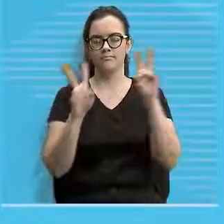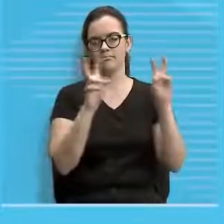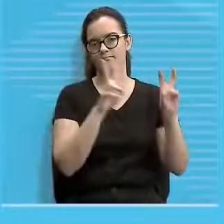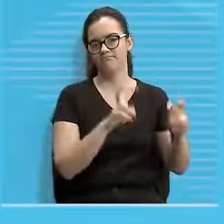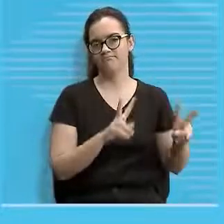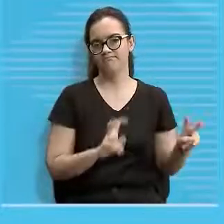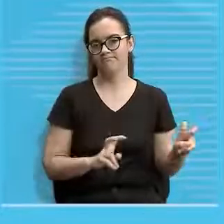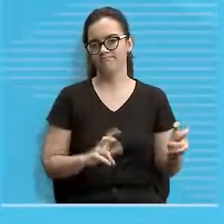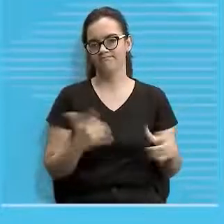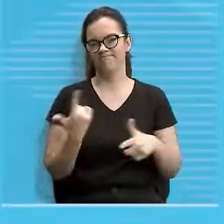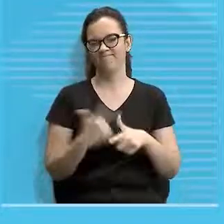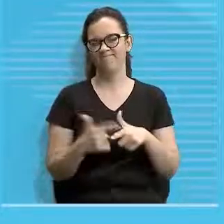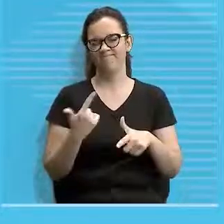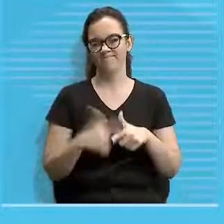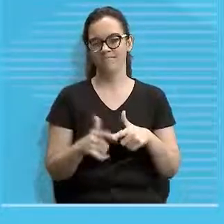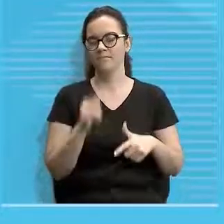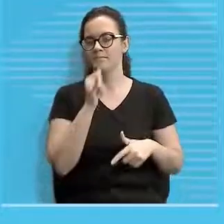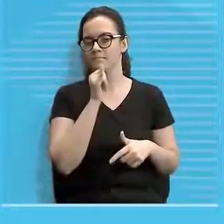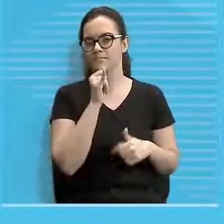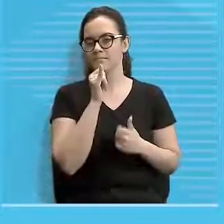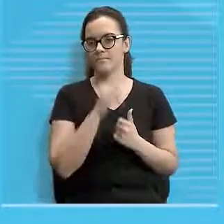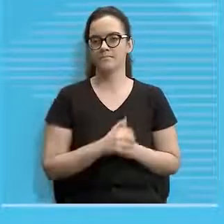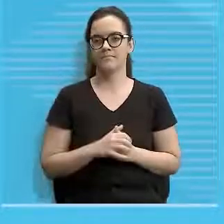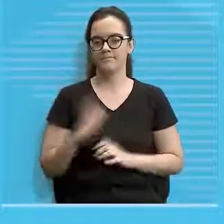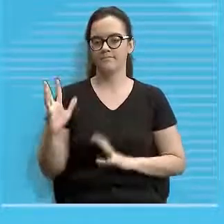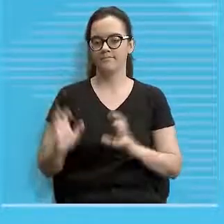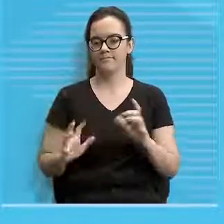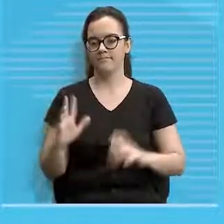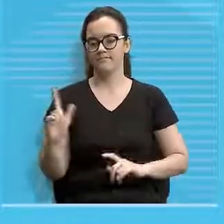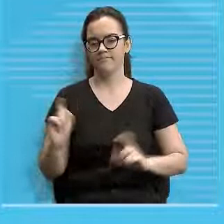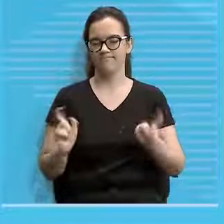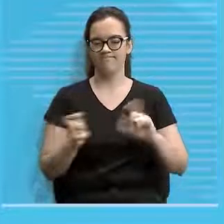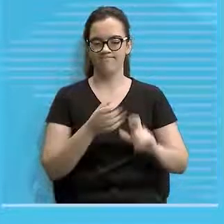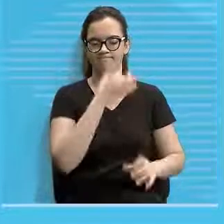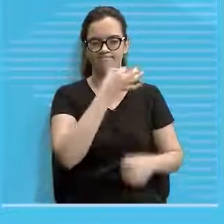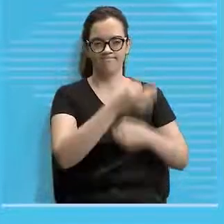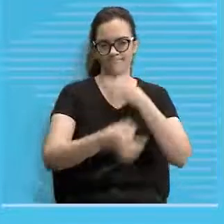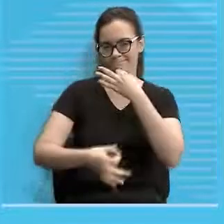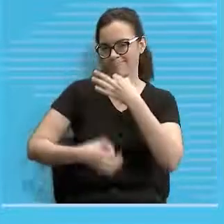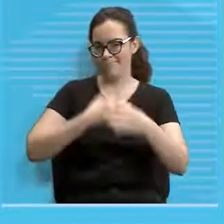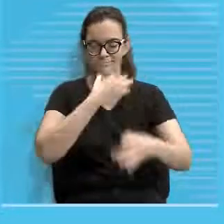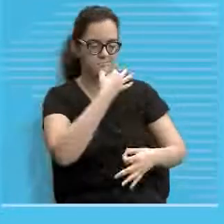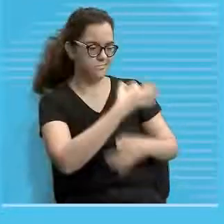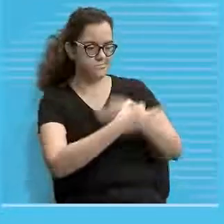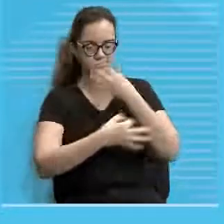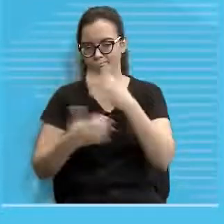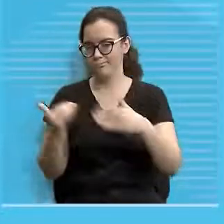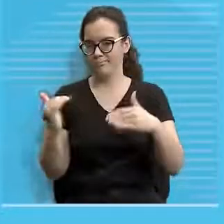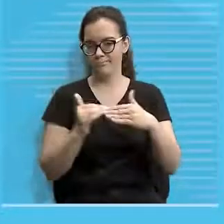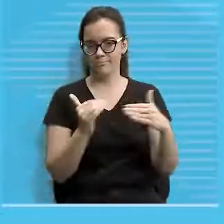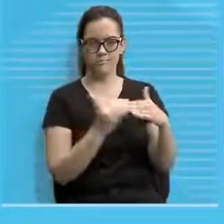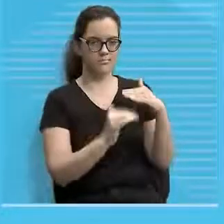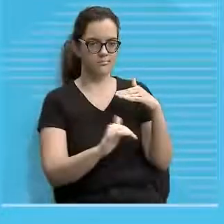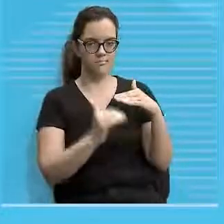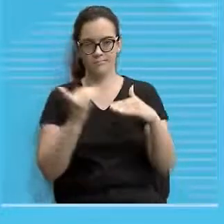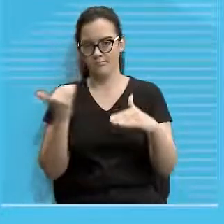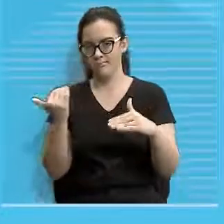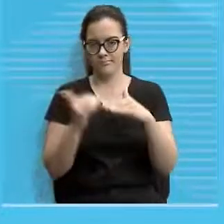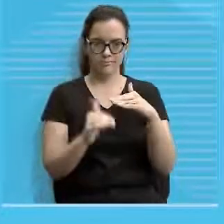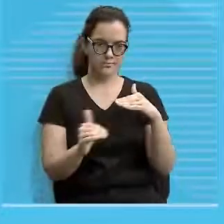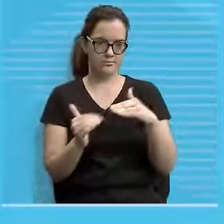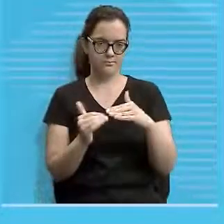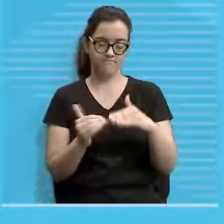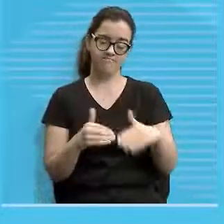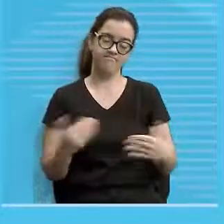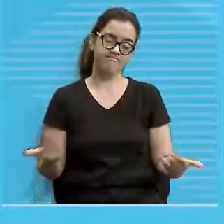gente falou aqui sobre a eutanásia. Então, eu posso achar ok ocorrer a eutanásia, uma pessoa ela decidir, né,